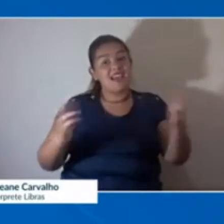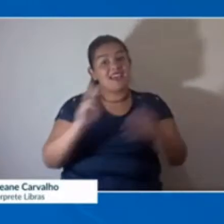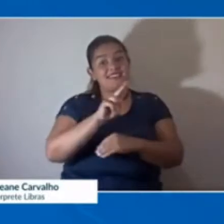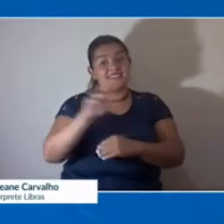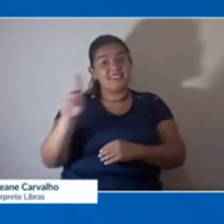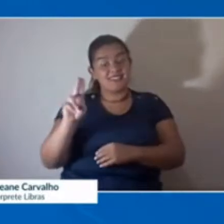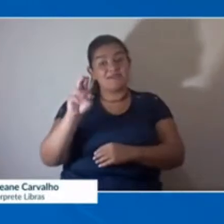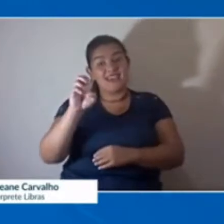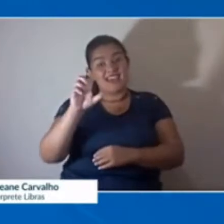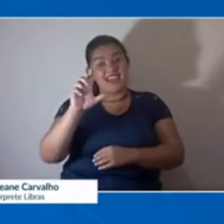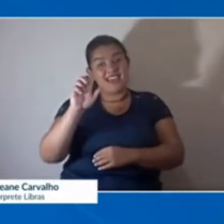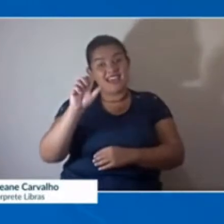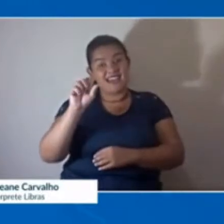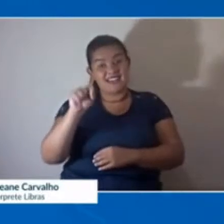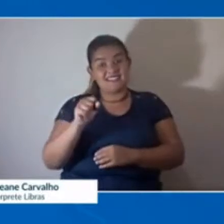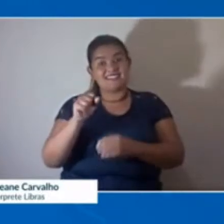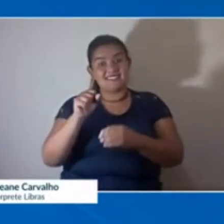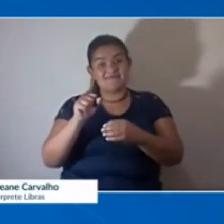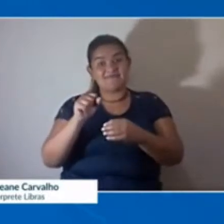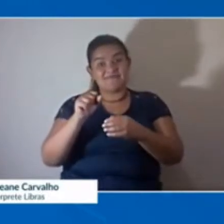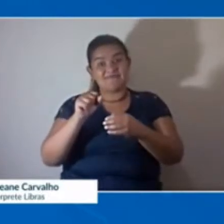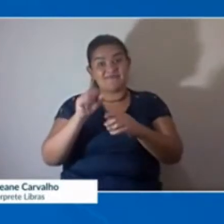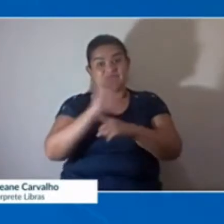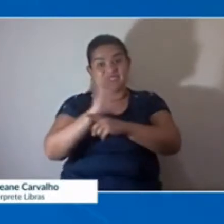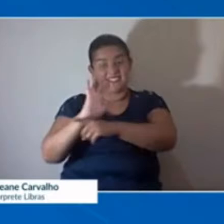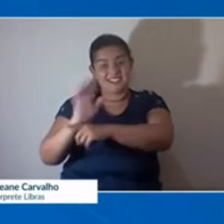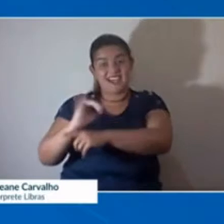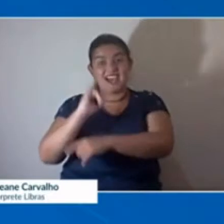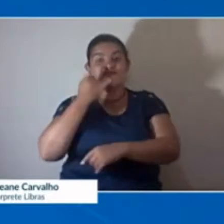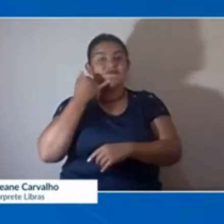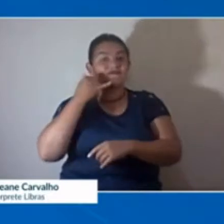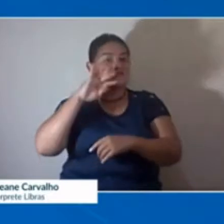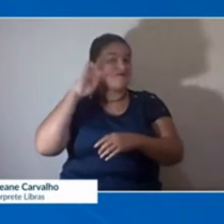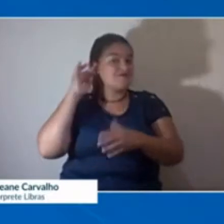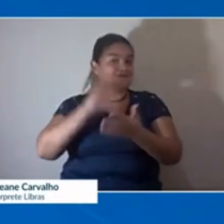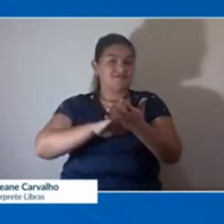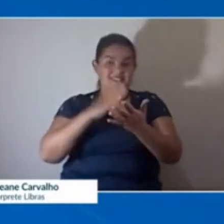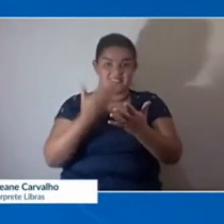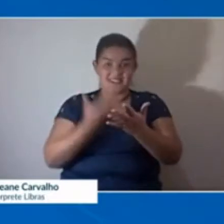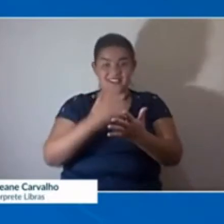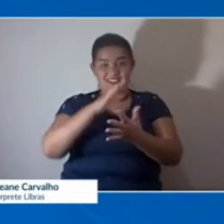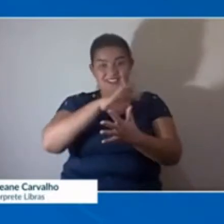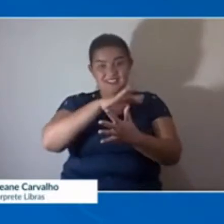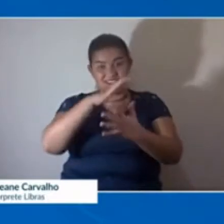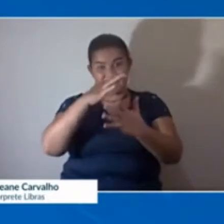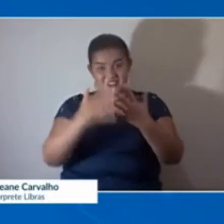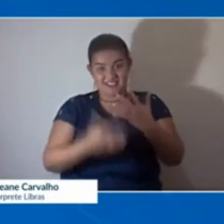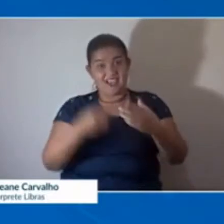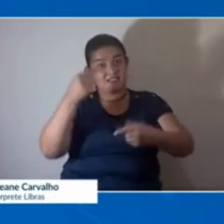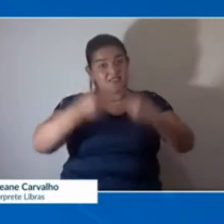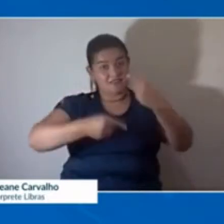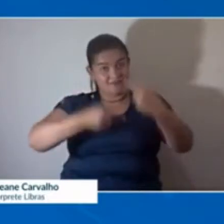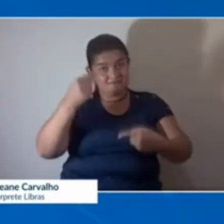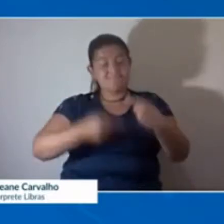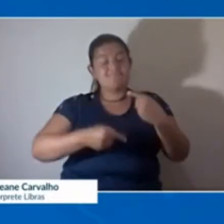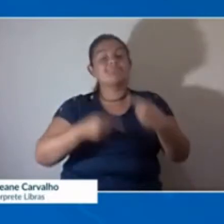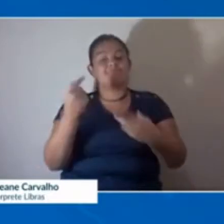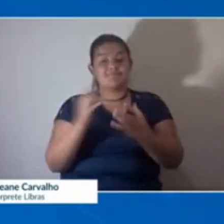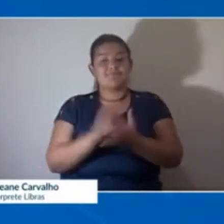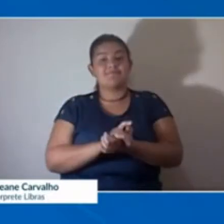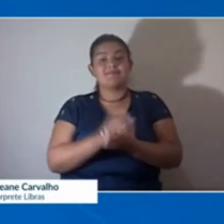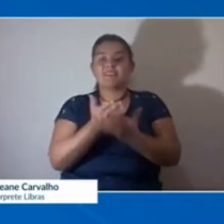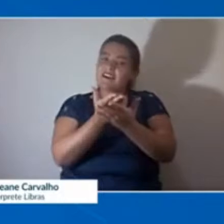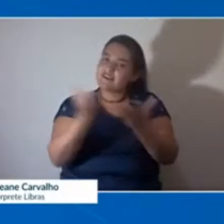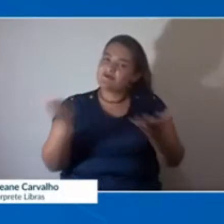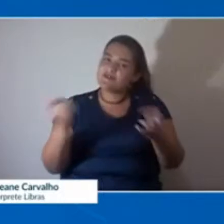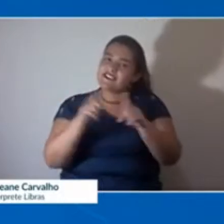continuo aqui, a Josiane Carvalho também fazendo a tradução simultânea do nosso debate em Libras, e você também